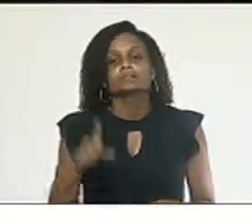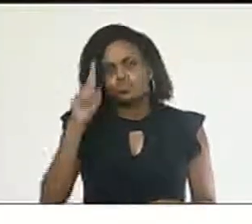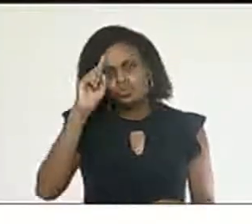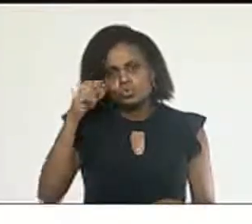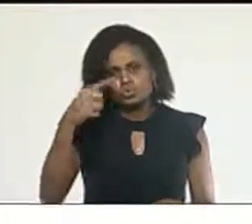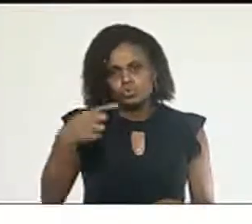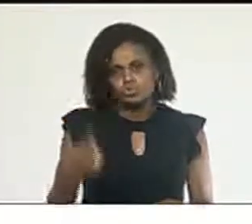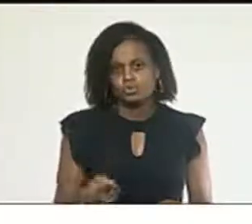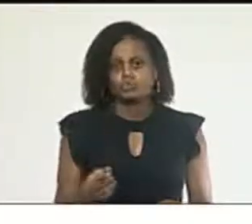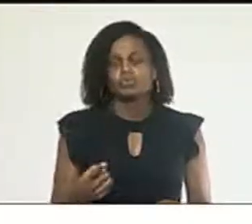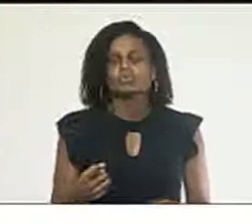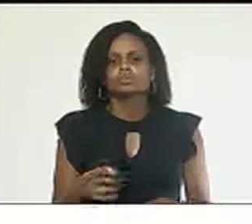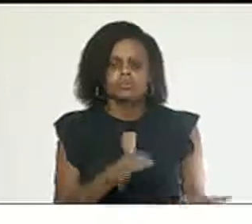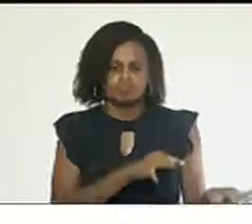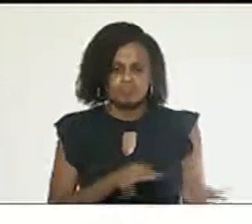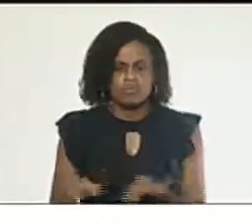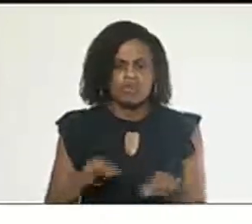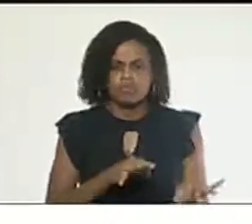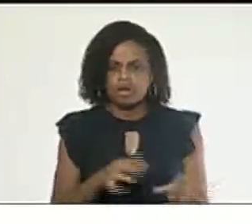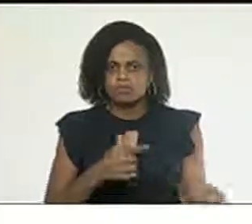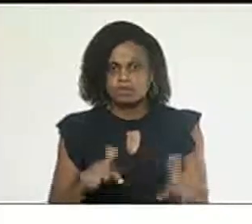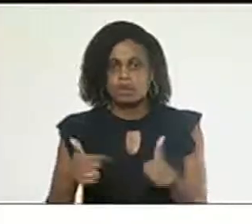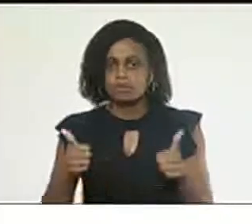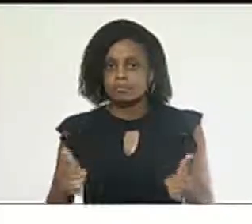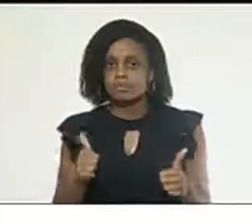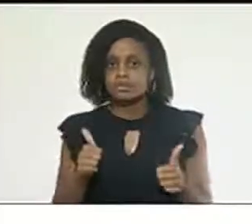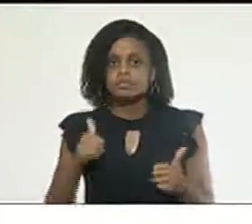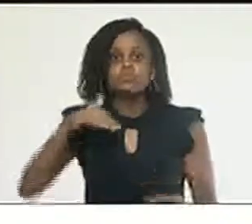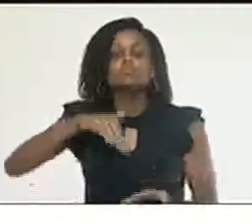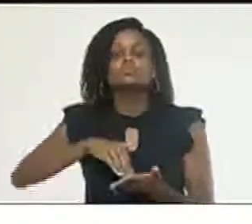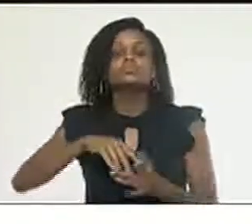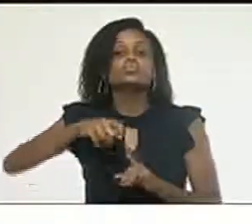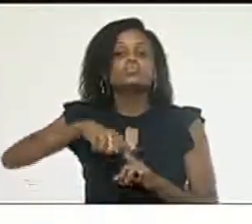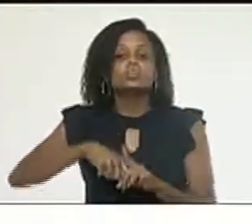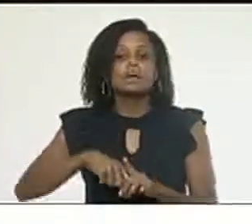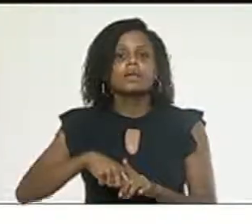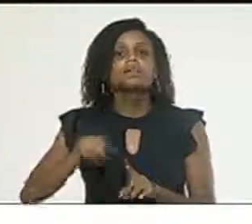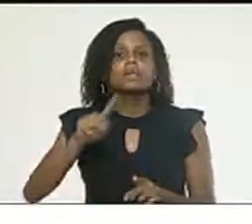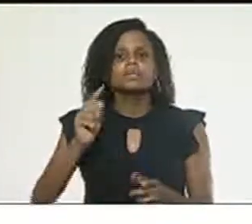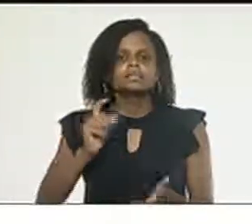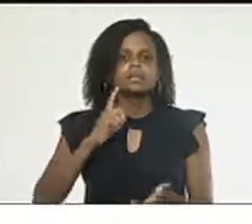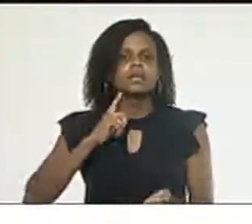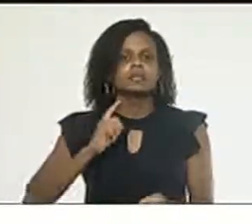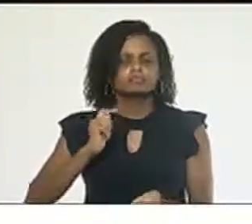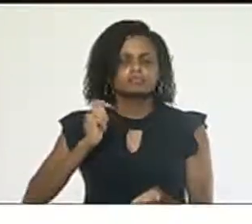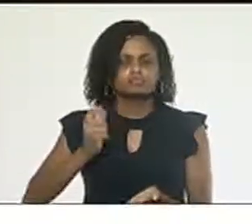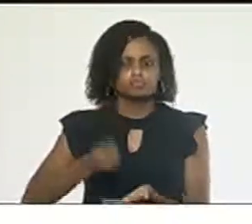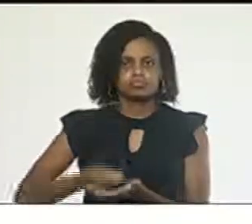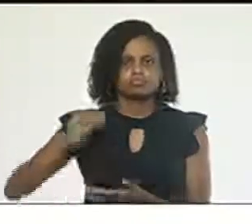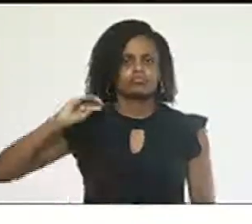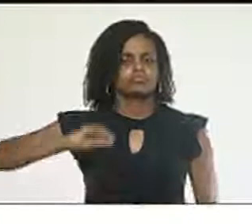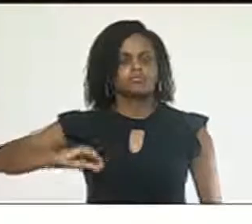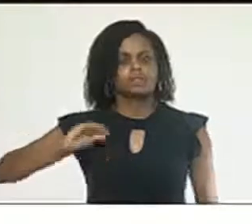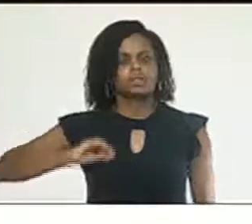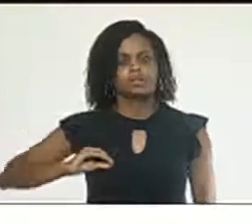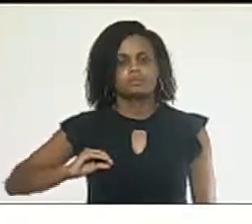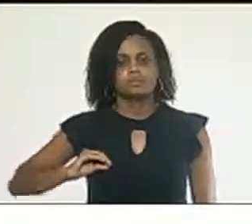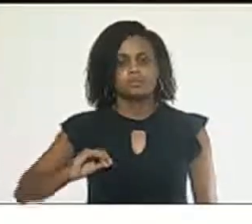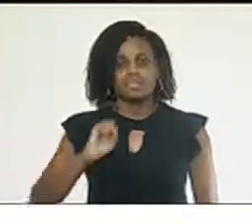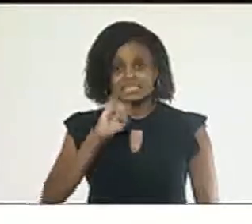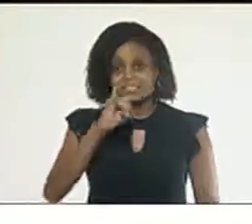dias exercendo as suas funções, no final do mês recebe a sua remuneração. Se ele falta,